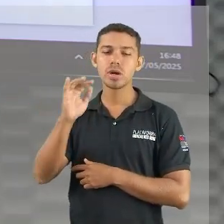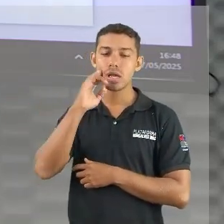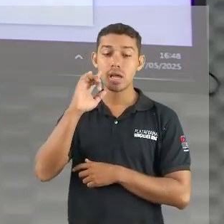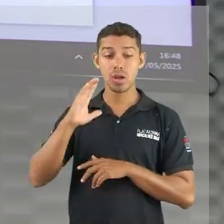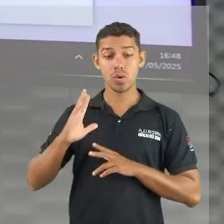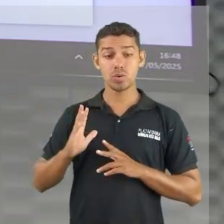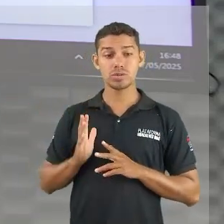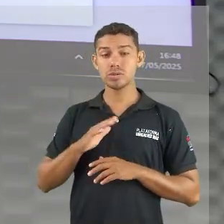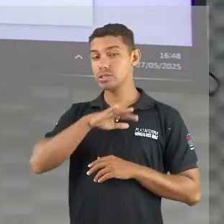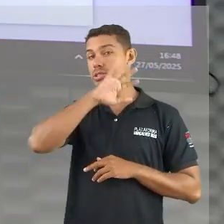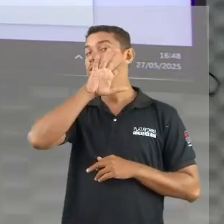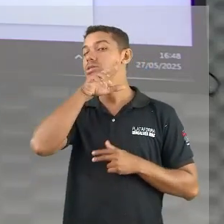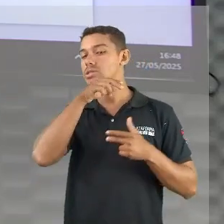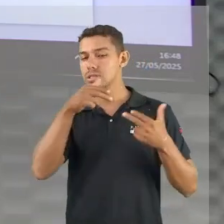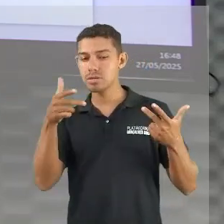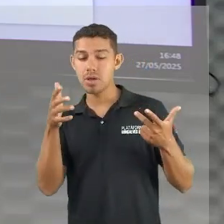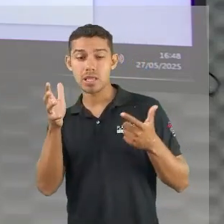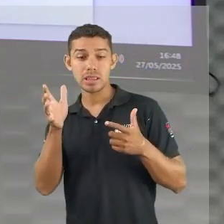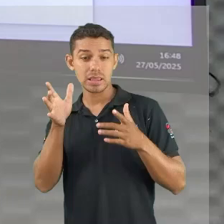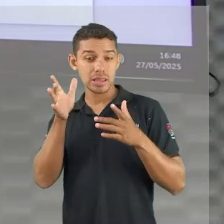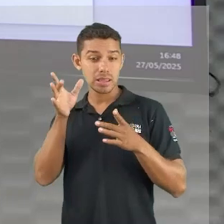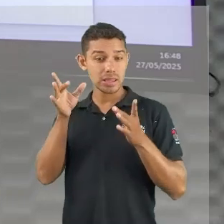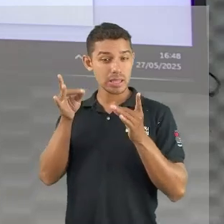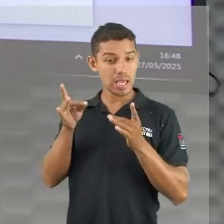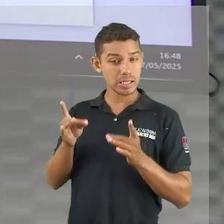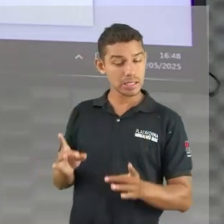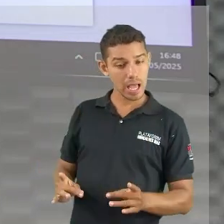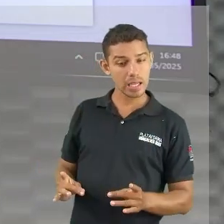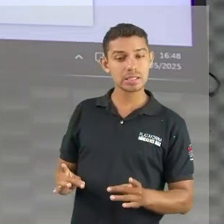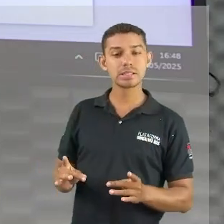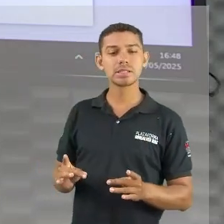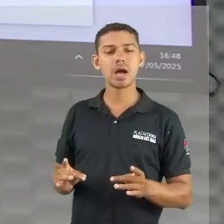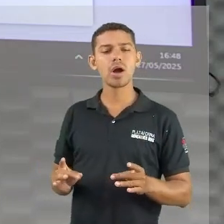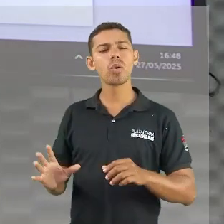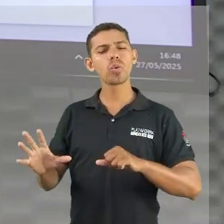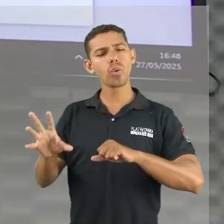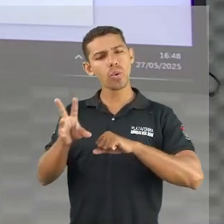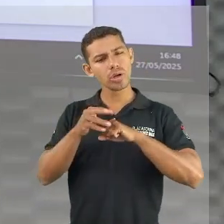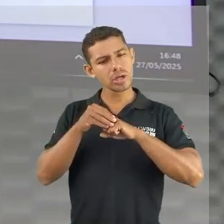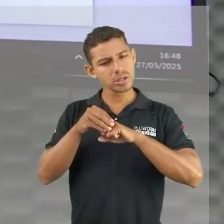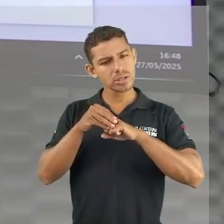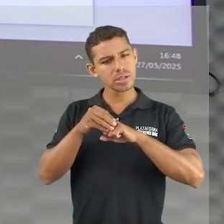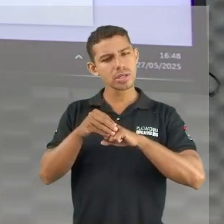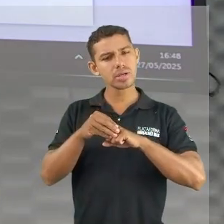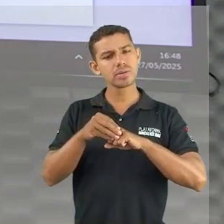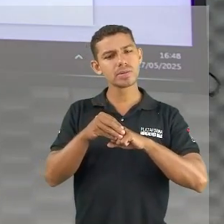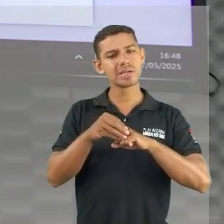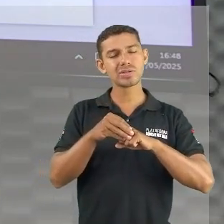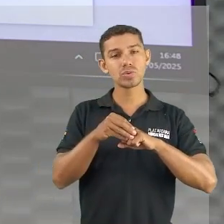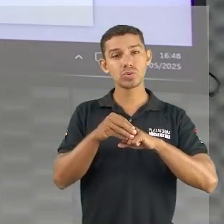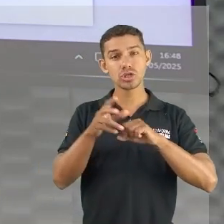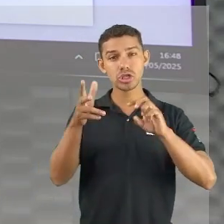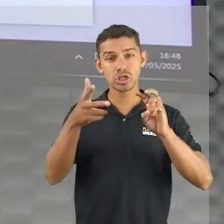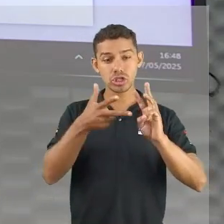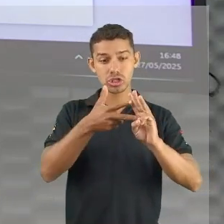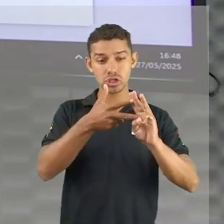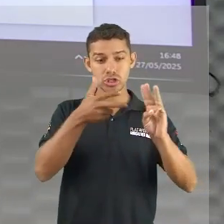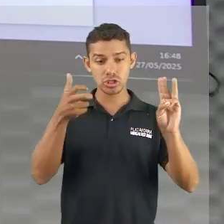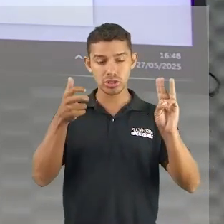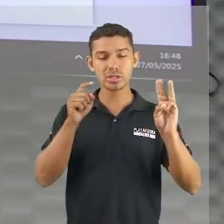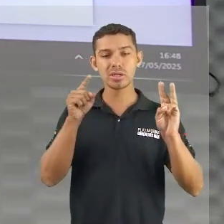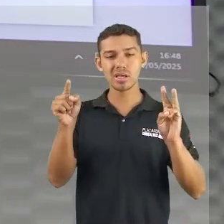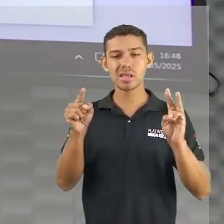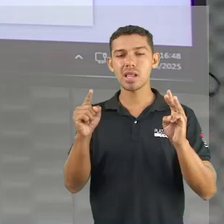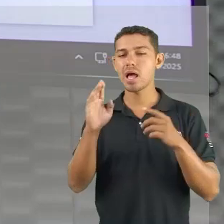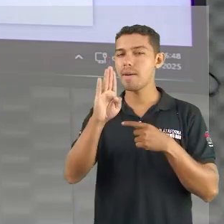com grande riqueza de detalhes, né? Então, olha o conhecimento que os indígenas têm aí sobre o funcionamento dos